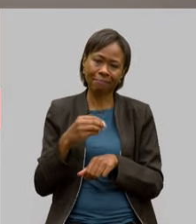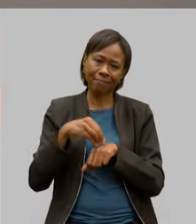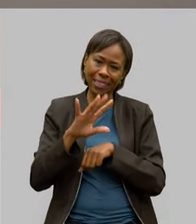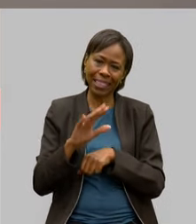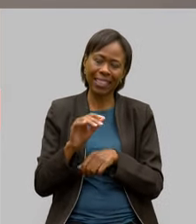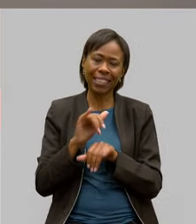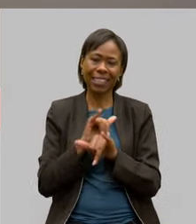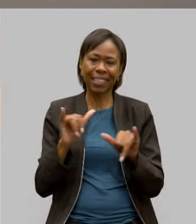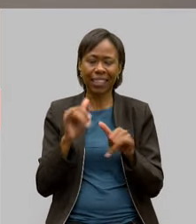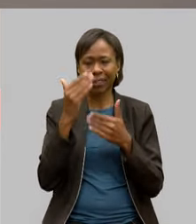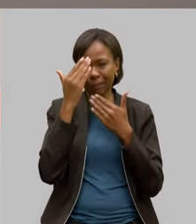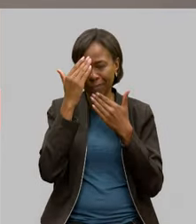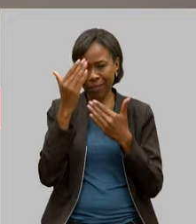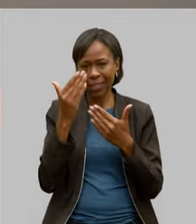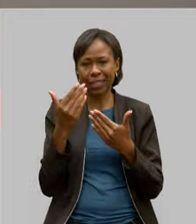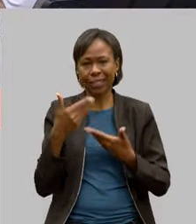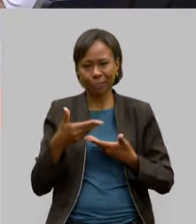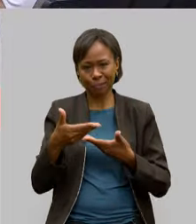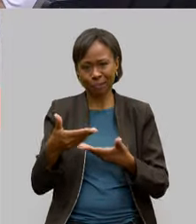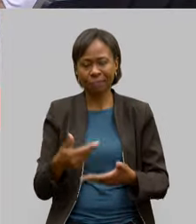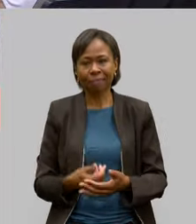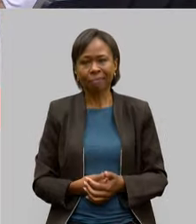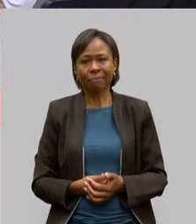atenção e mais uma vez o